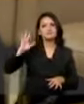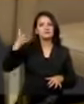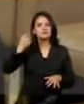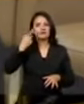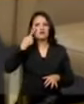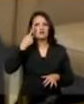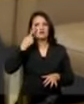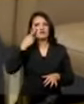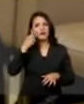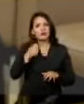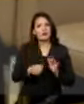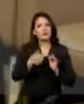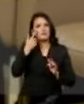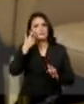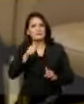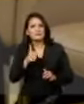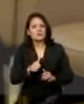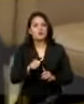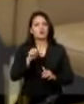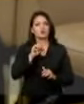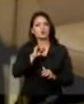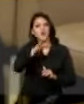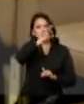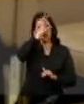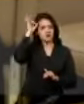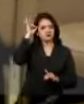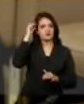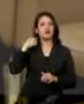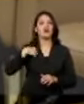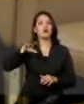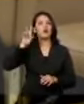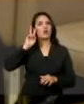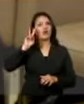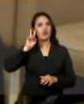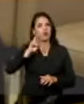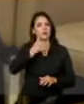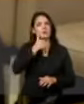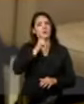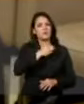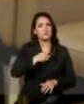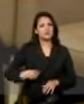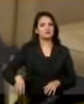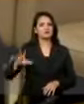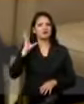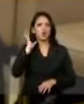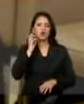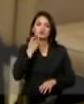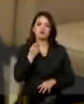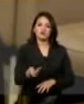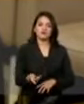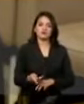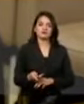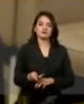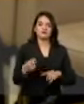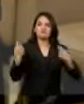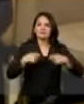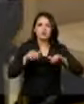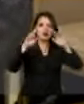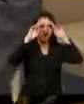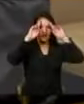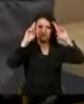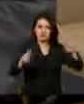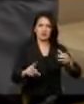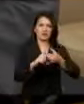Rosa, quando do julgamento da cautelar, de que não conseguia, não poderia se afastar da literalidade do artigo 5º,